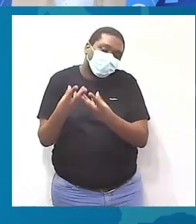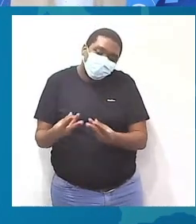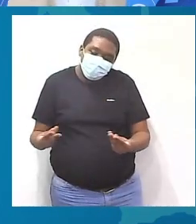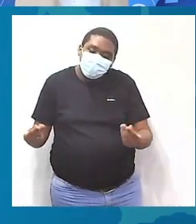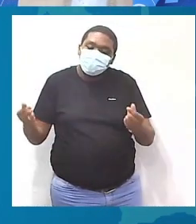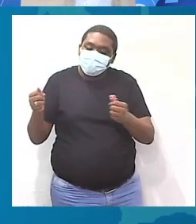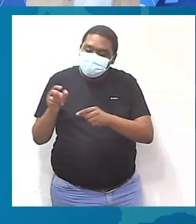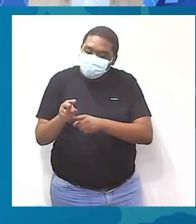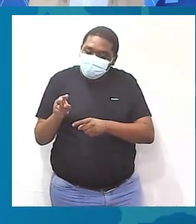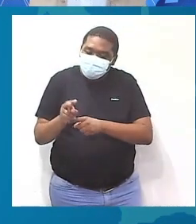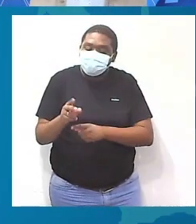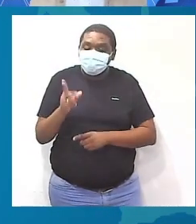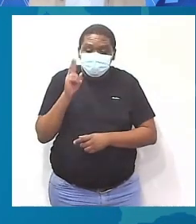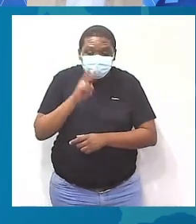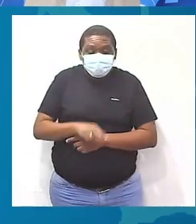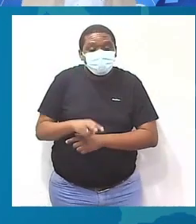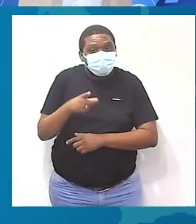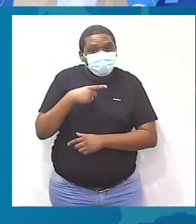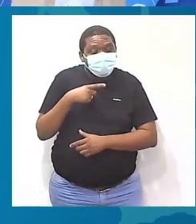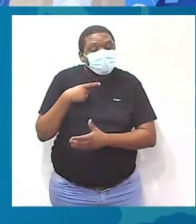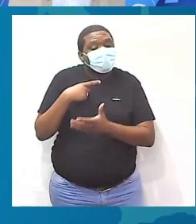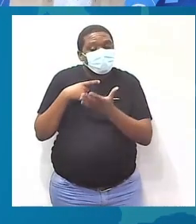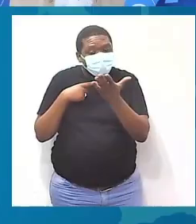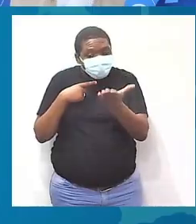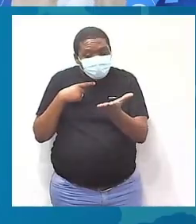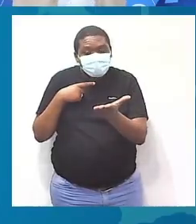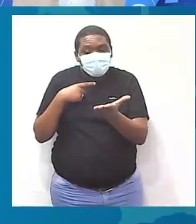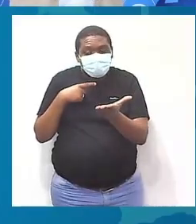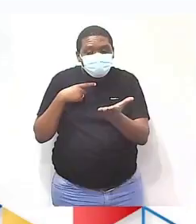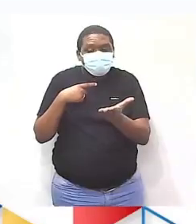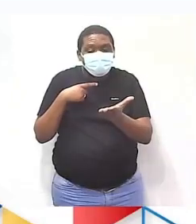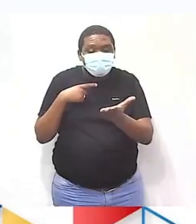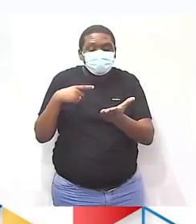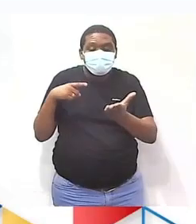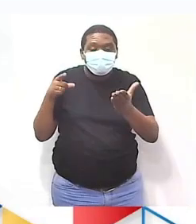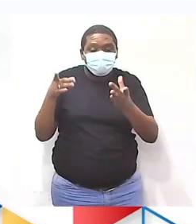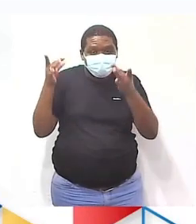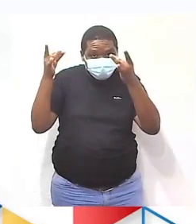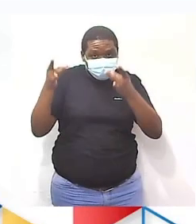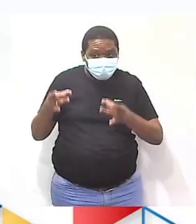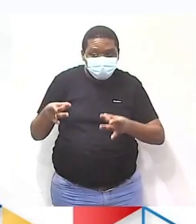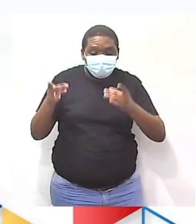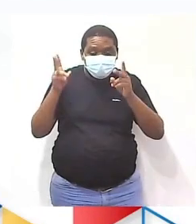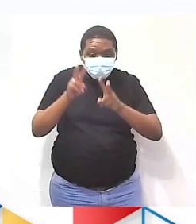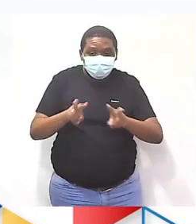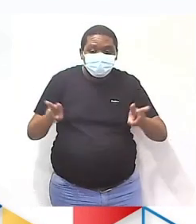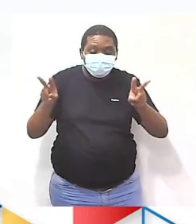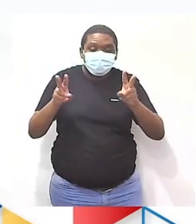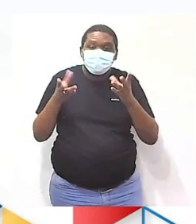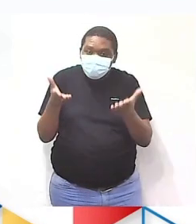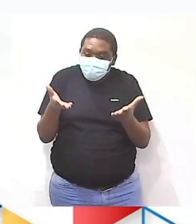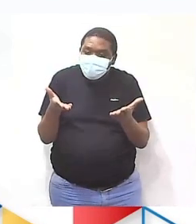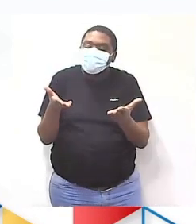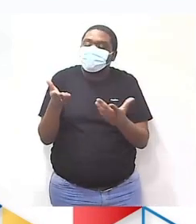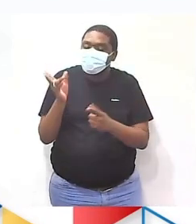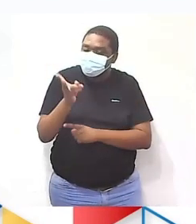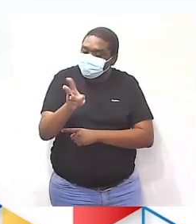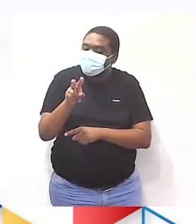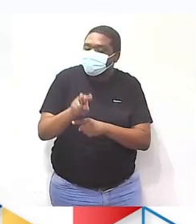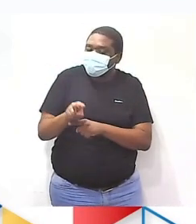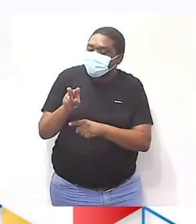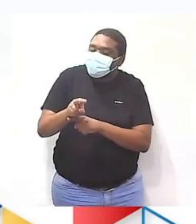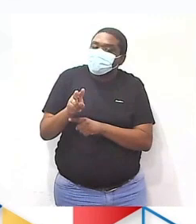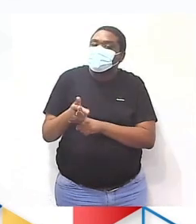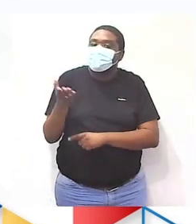conservado. E aí a gente tem a imagem, né, desses fósseis que ficaram, de certa forma, conservados com